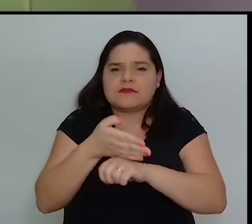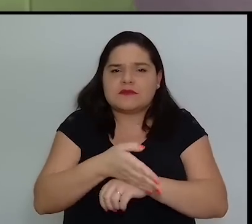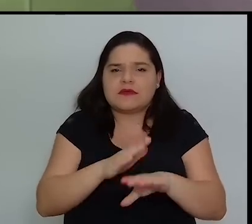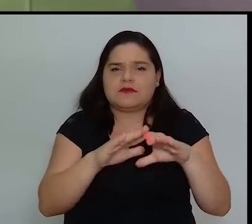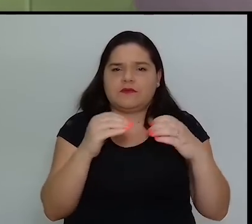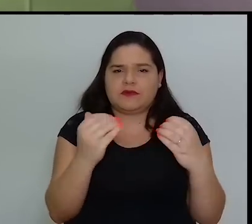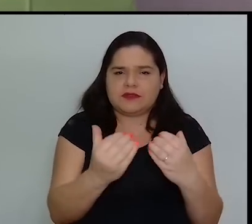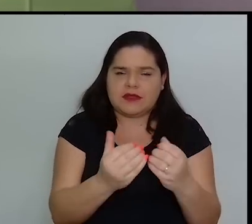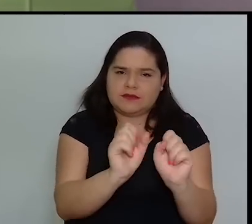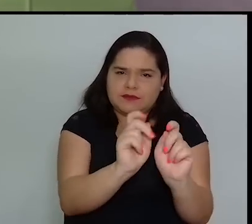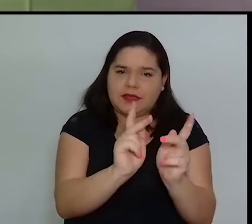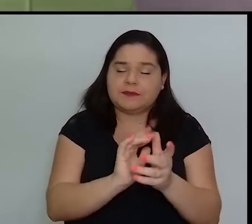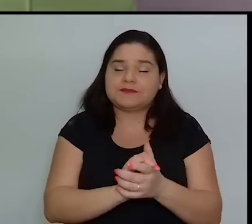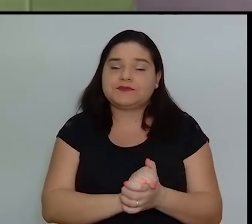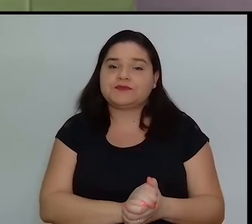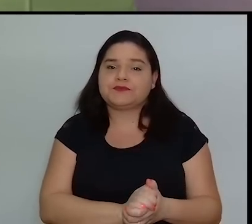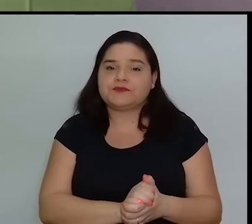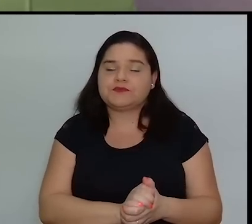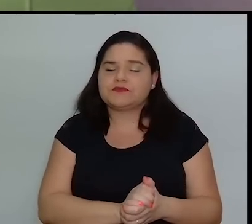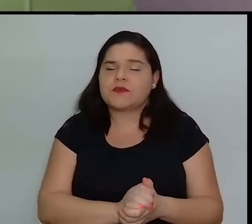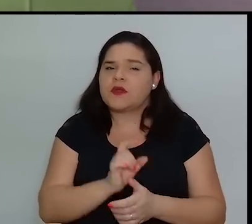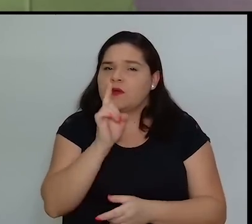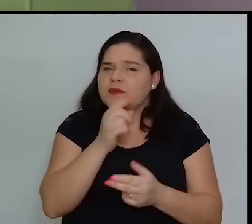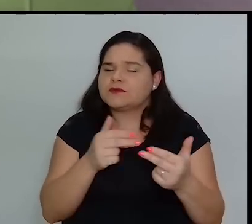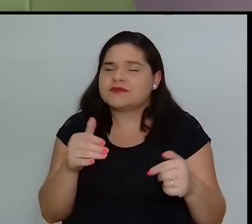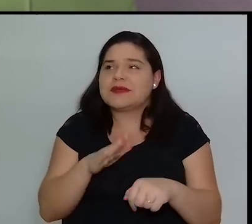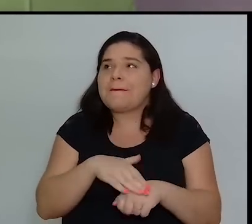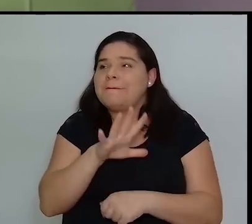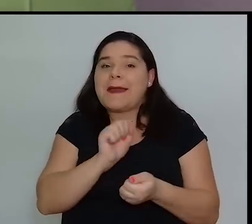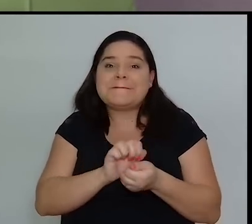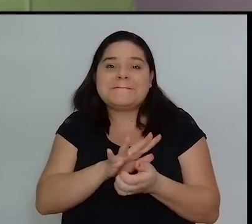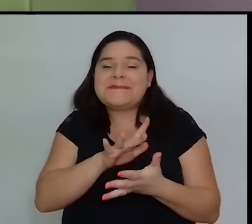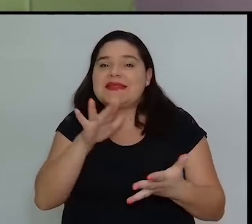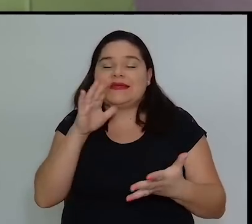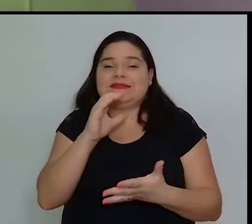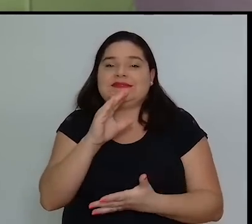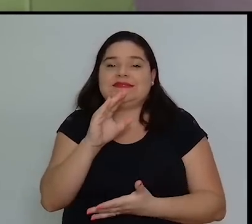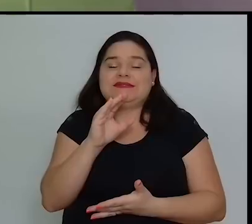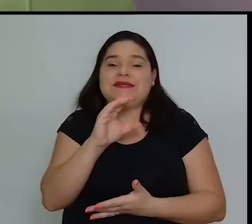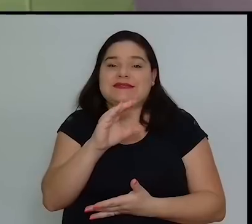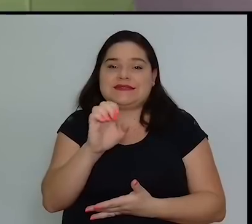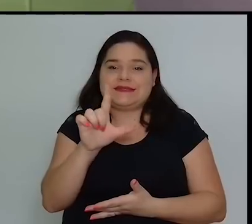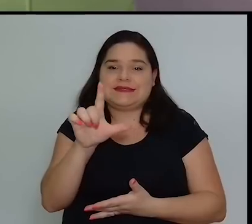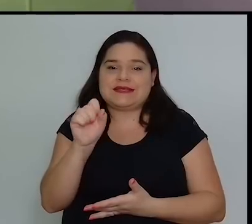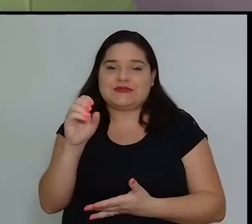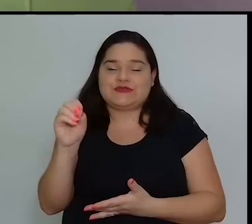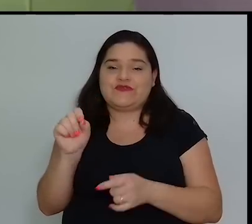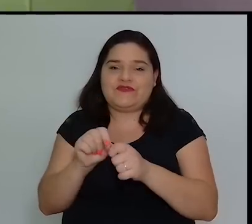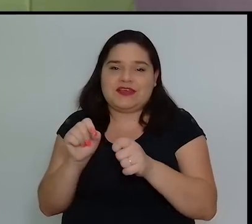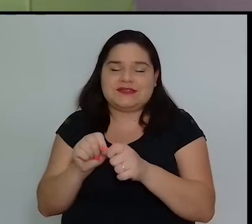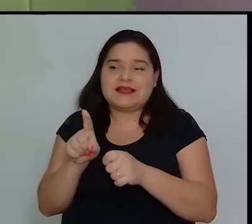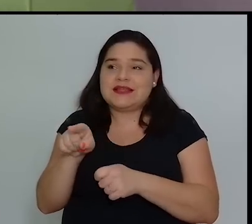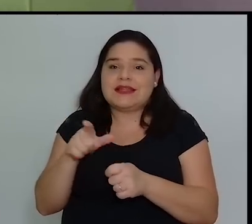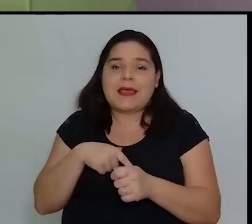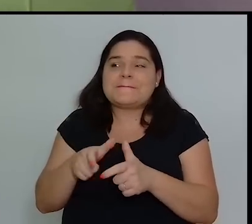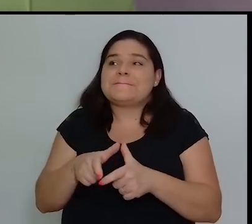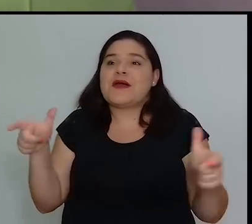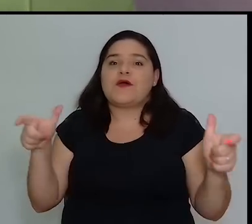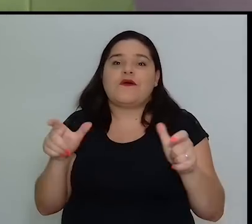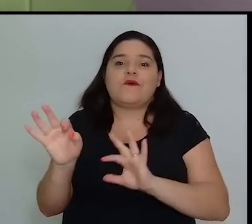tal uma das coisas mais brilhantes que o céu fez não eu tenho a maior organização de favela do